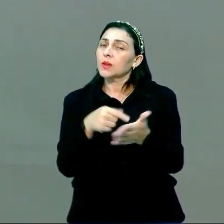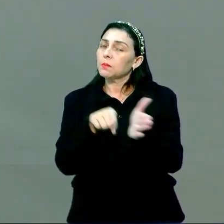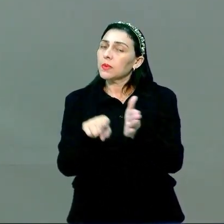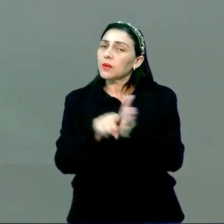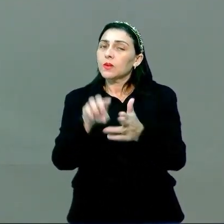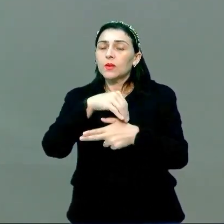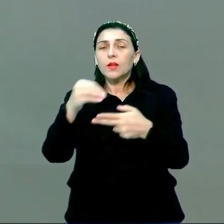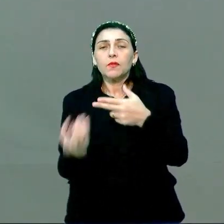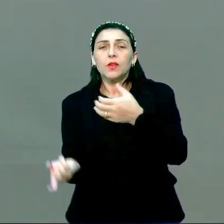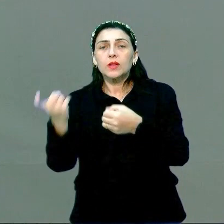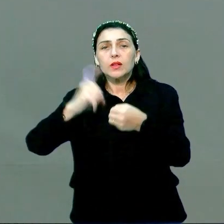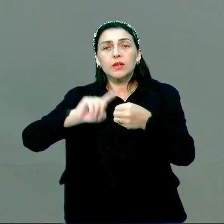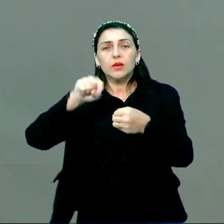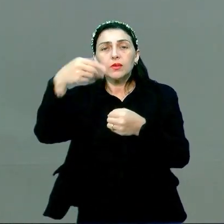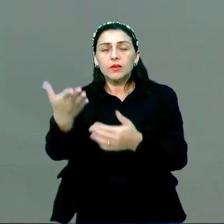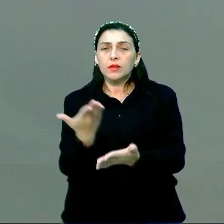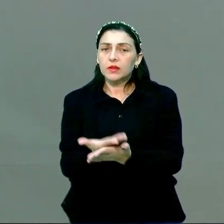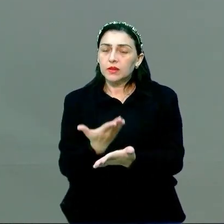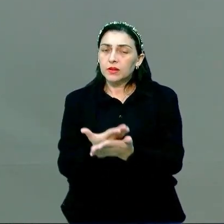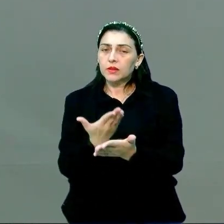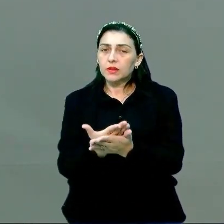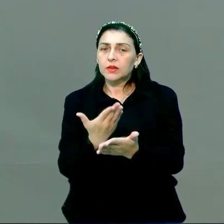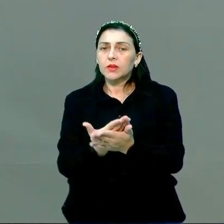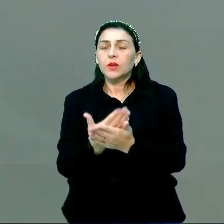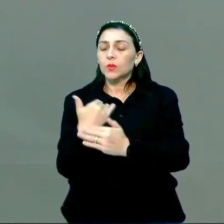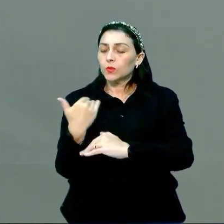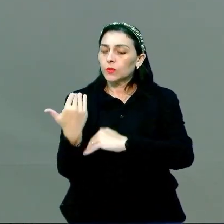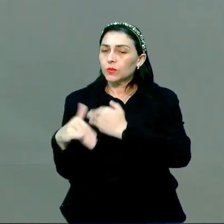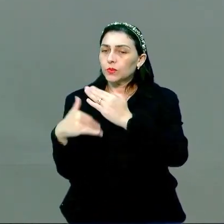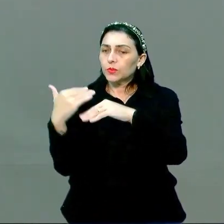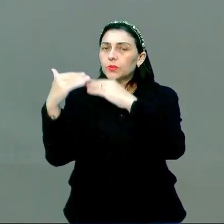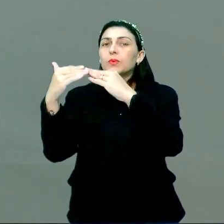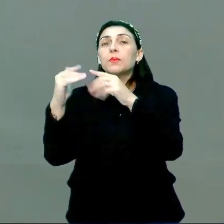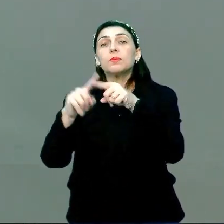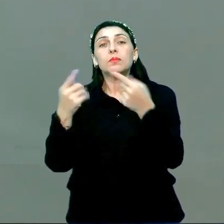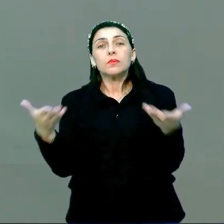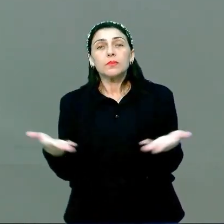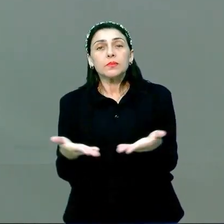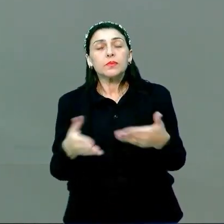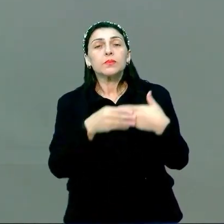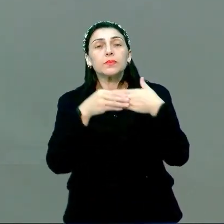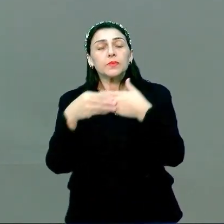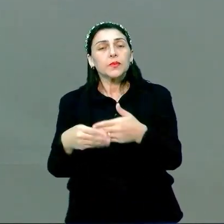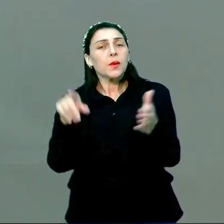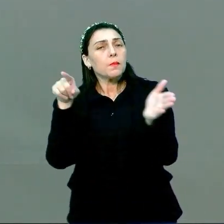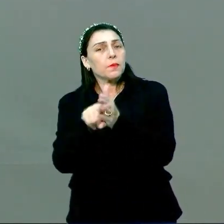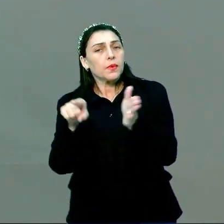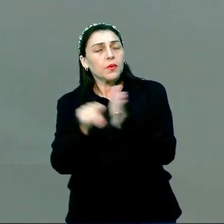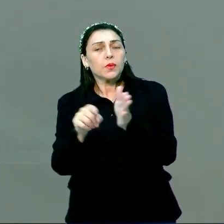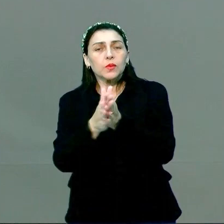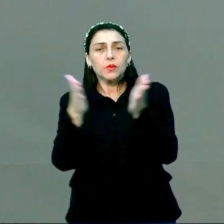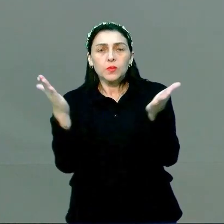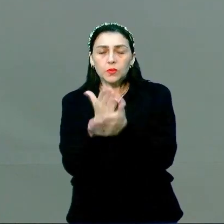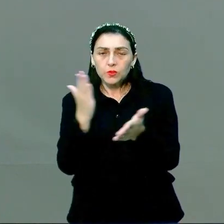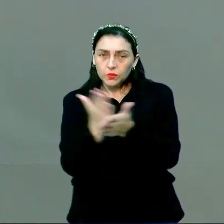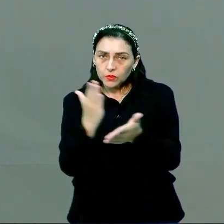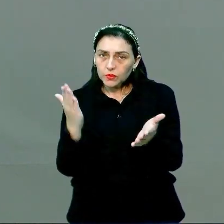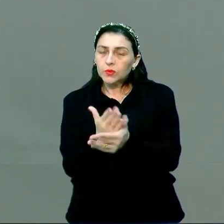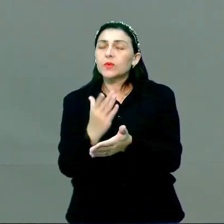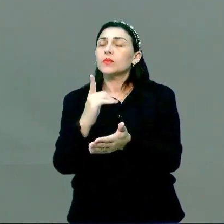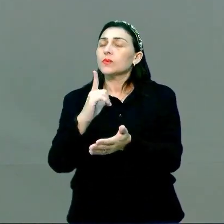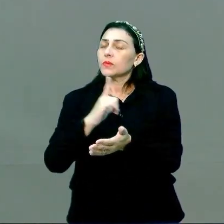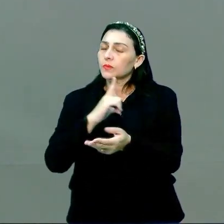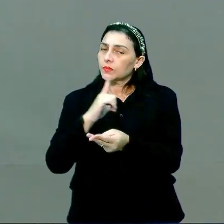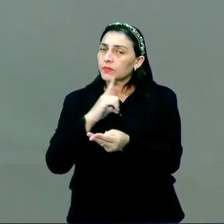aí voltaremos na próxima aula com a parte do desenvolvimento. Mas hoje eu trouxe uma questão do nosso livro que está sendo